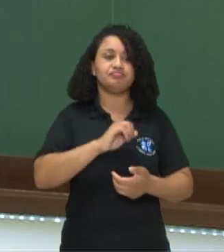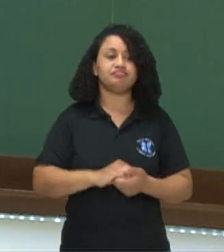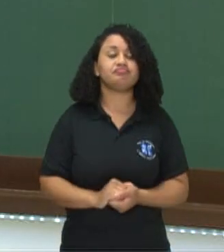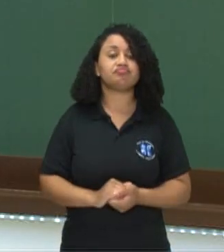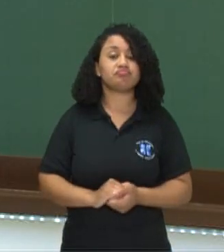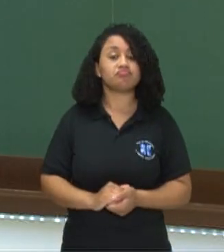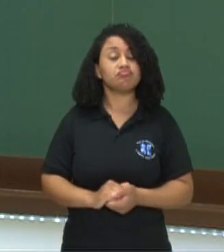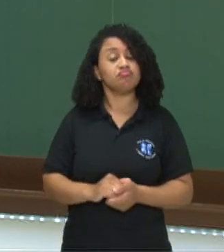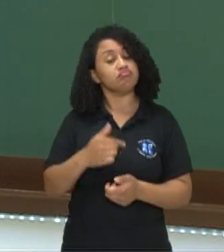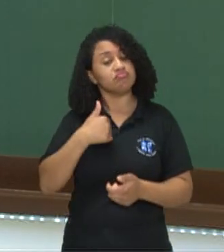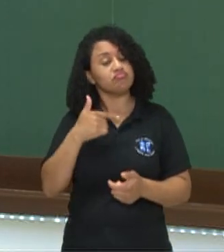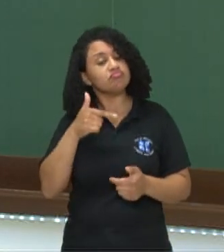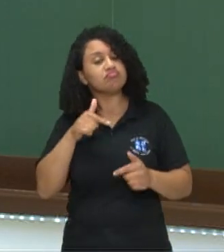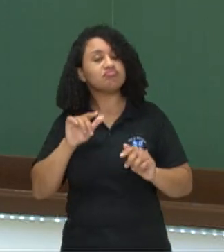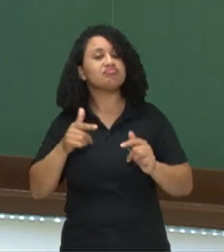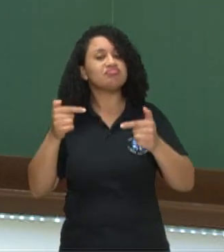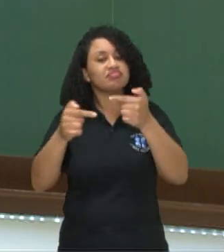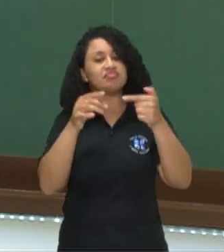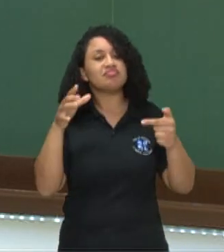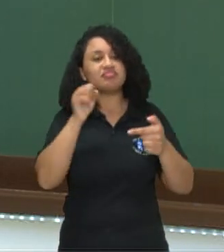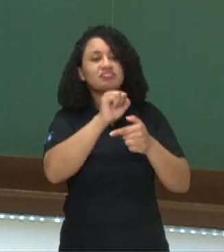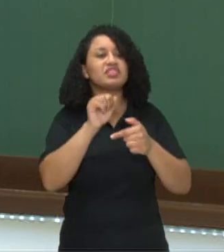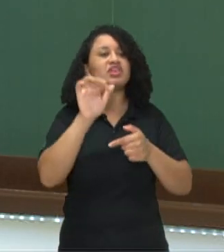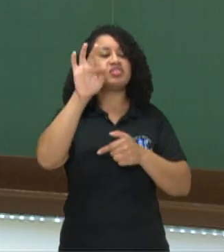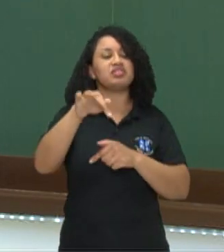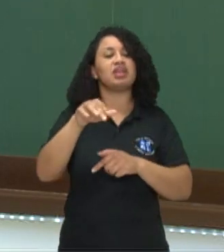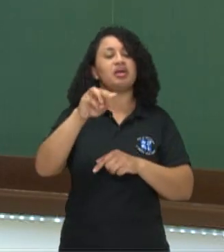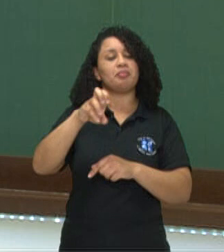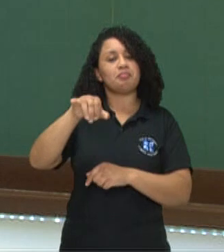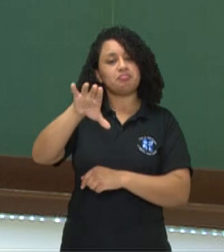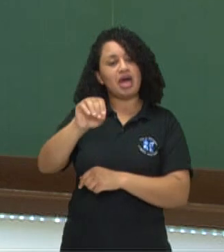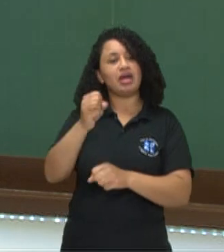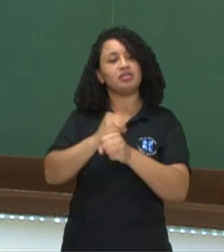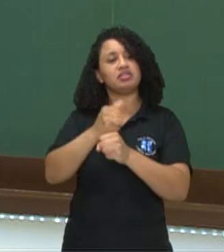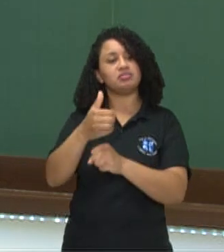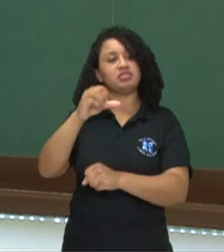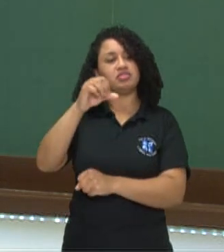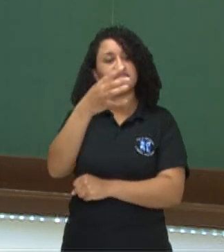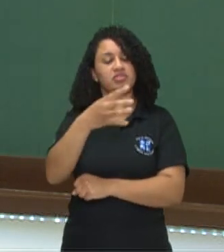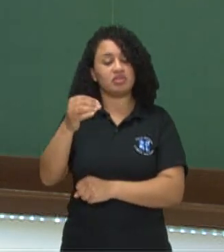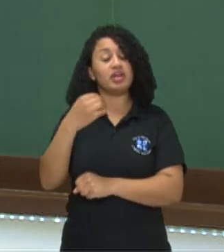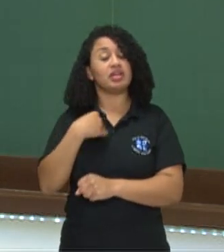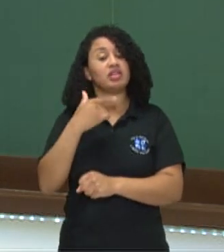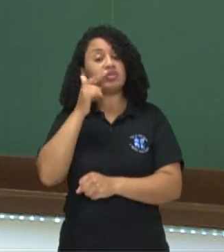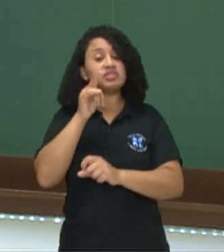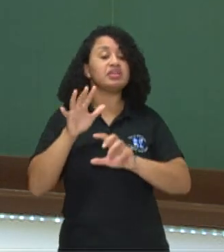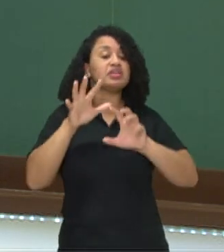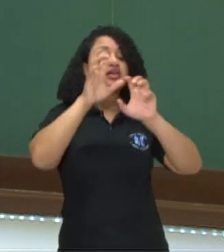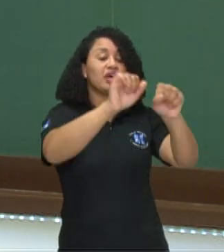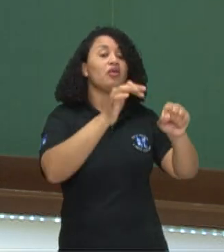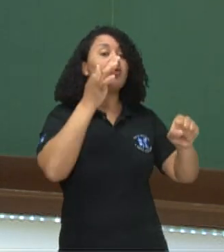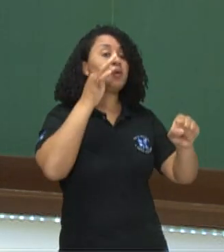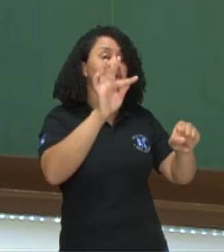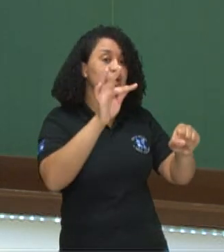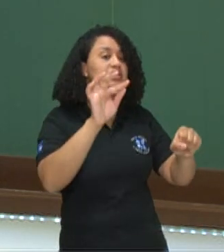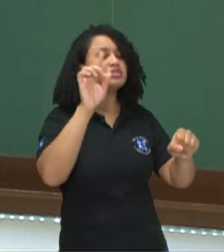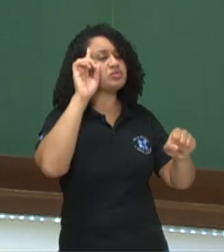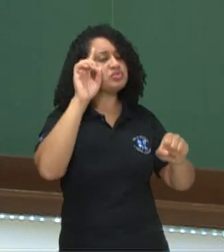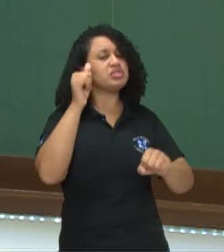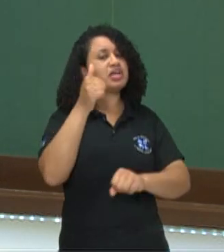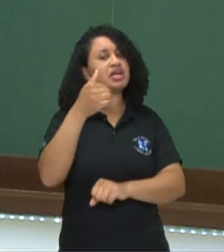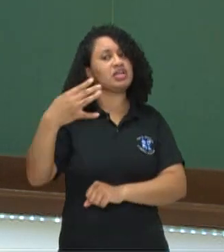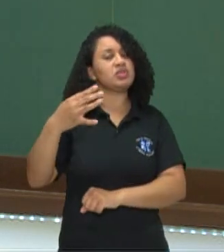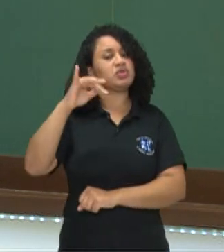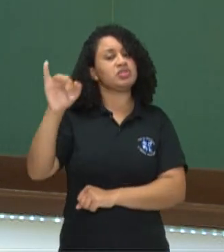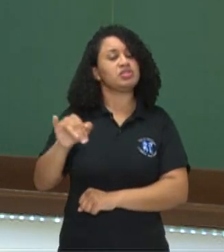E nesses domínios rápidos, ainda no final de maio de 1940, a Alemanha invadiu a França e em 14